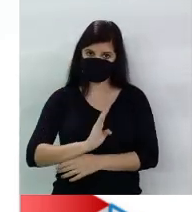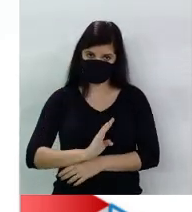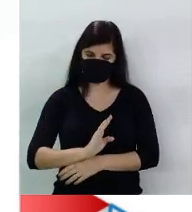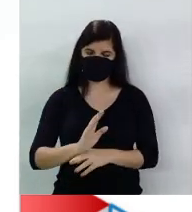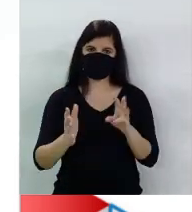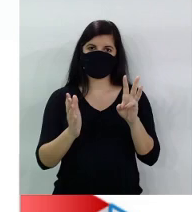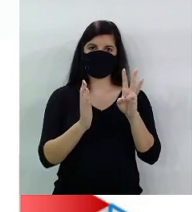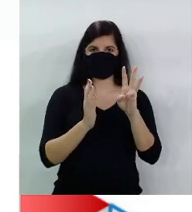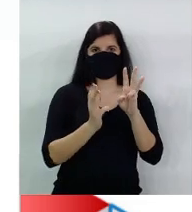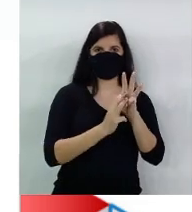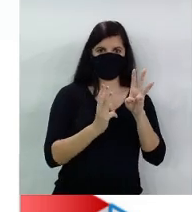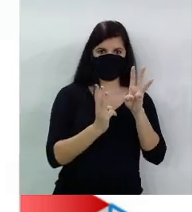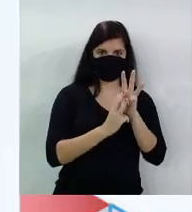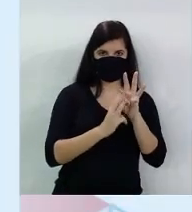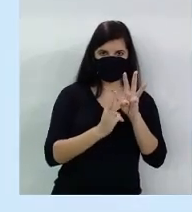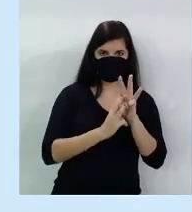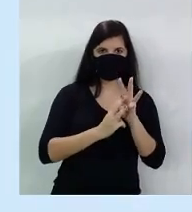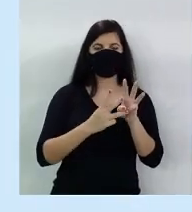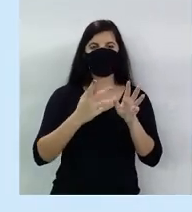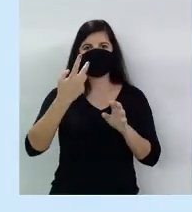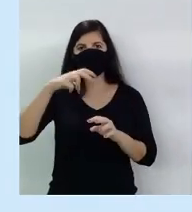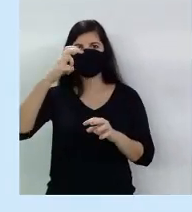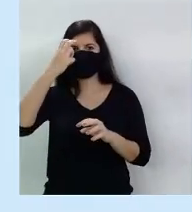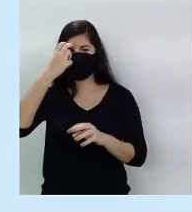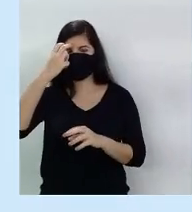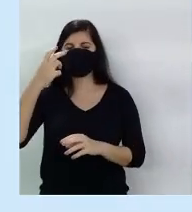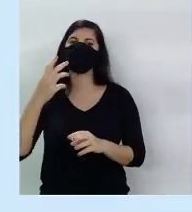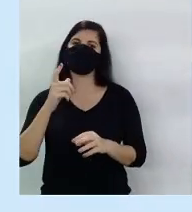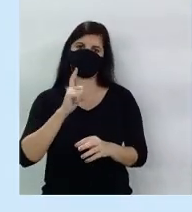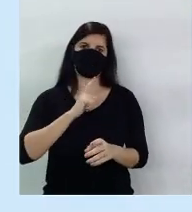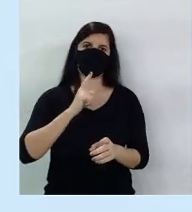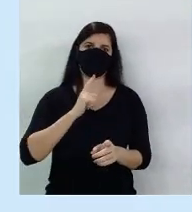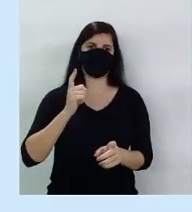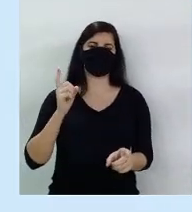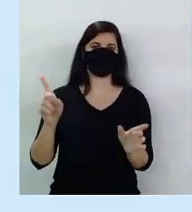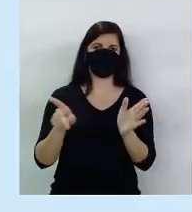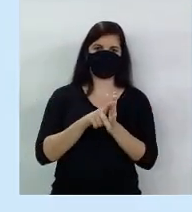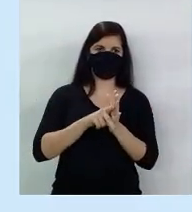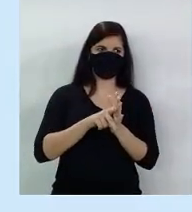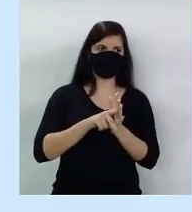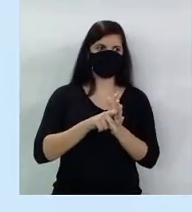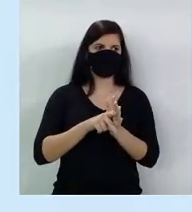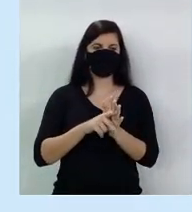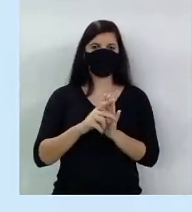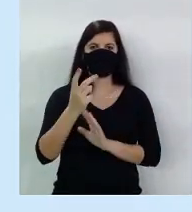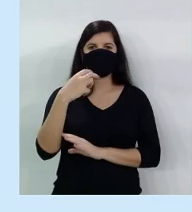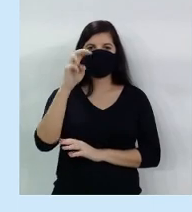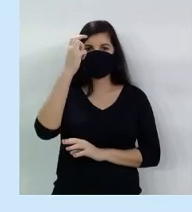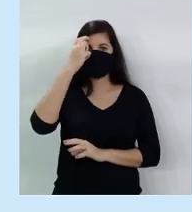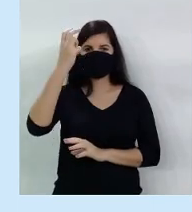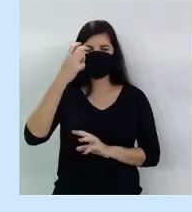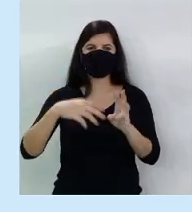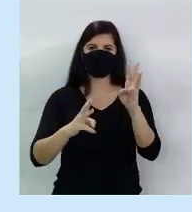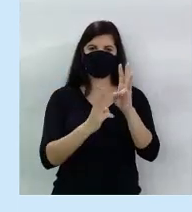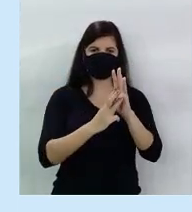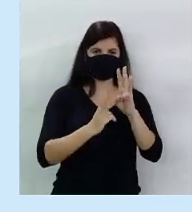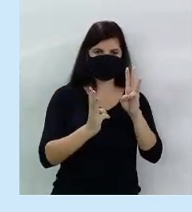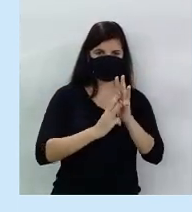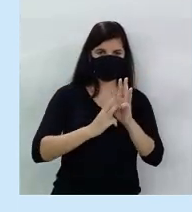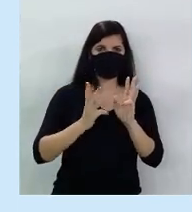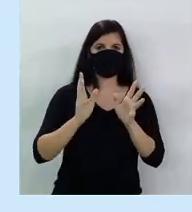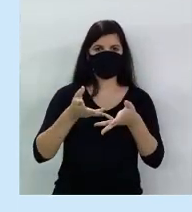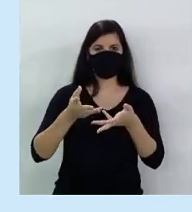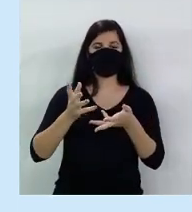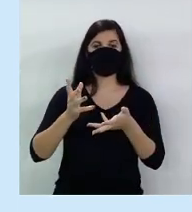culturas ameríndias. É muito importante essa questão, culturas ameríndias,